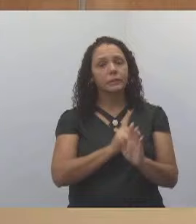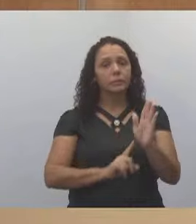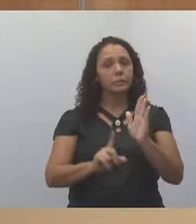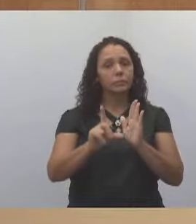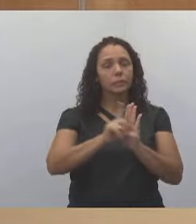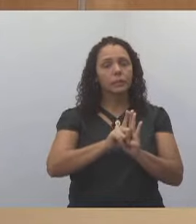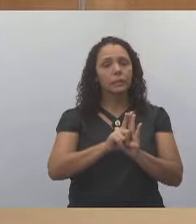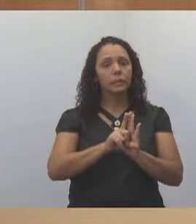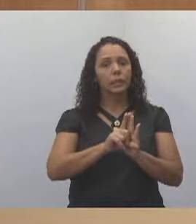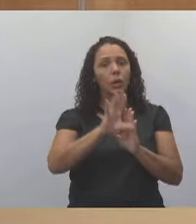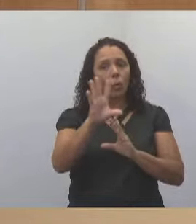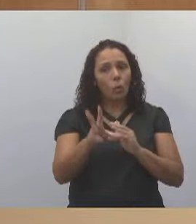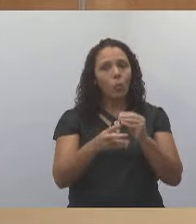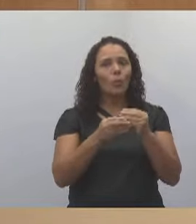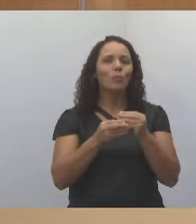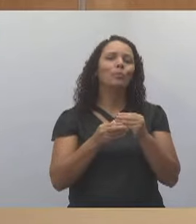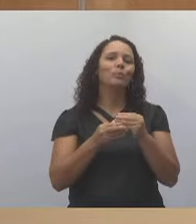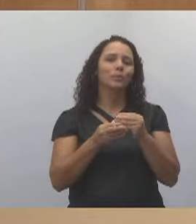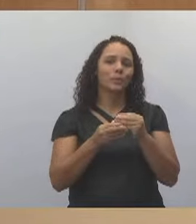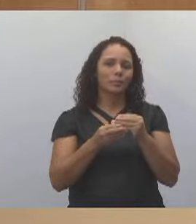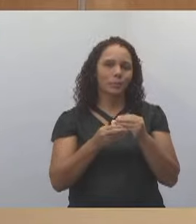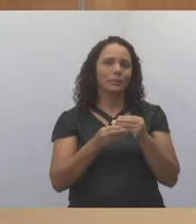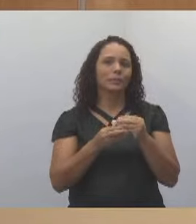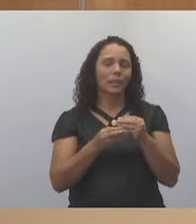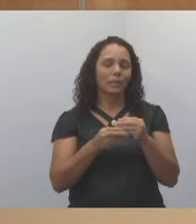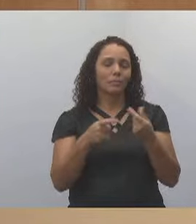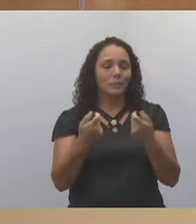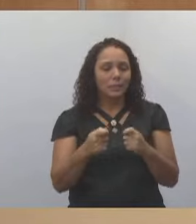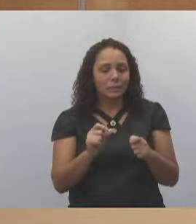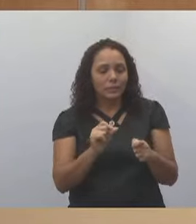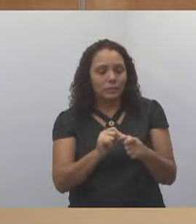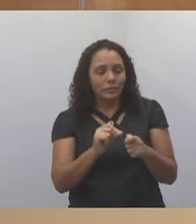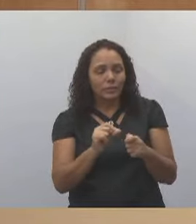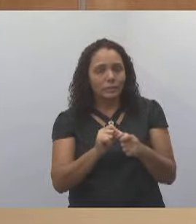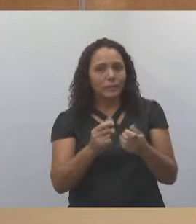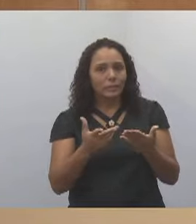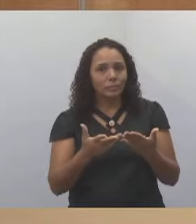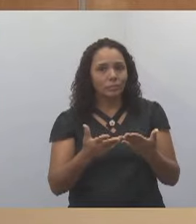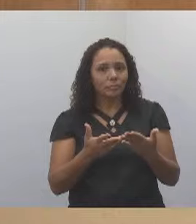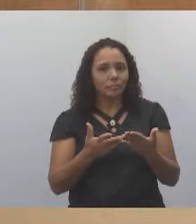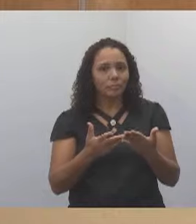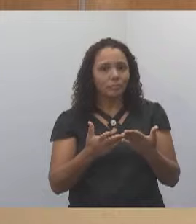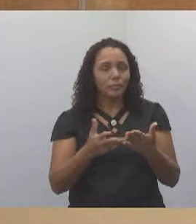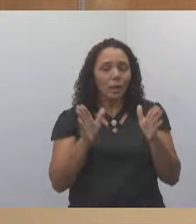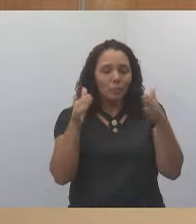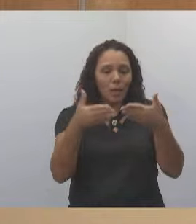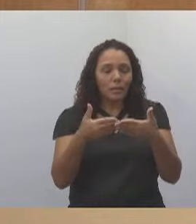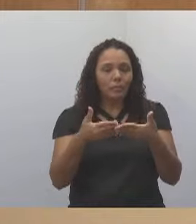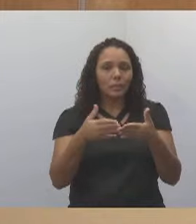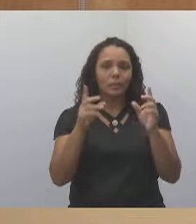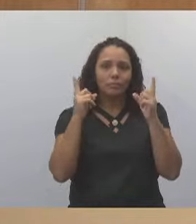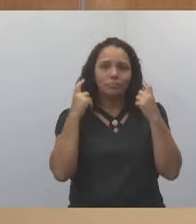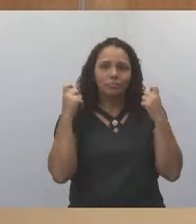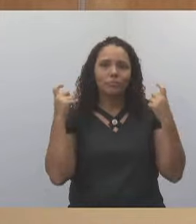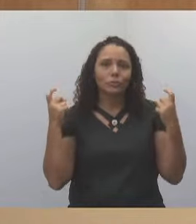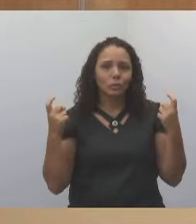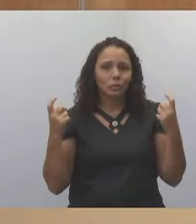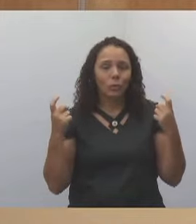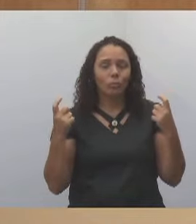lei, uma complementar, no caso, que deveria se fazer para disciplinar a questão de ruídos. Né?